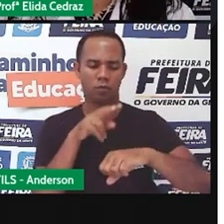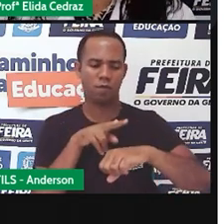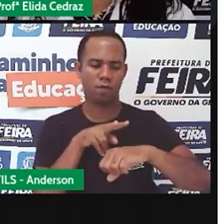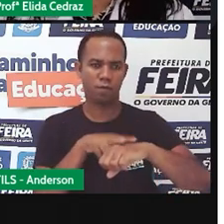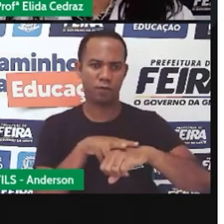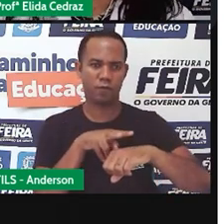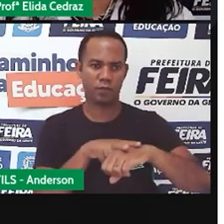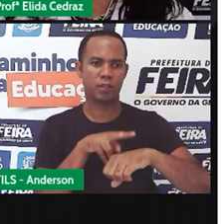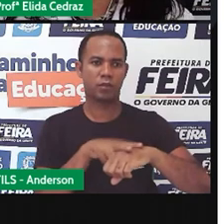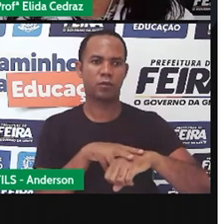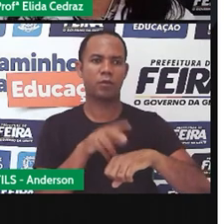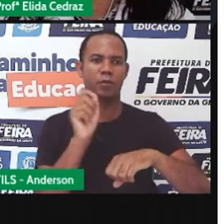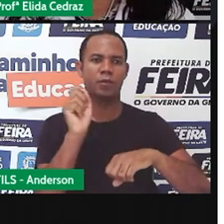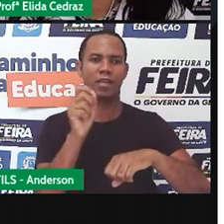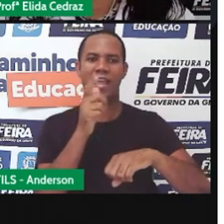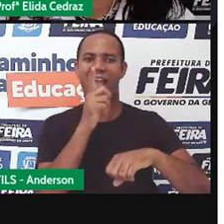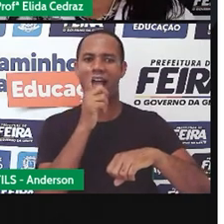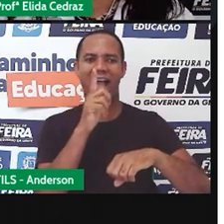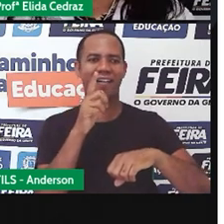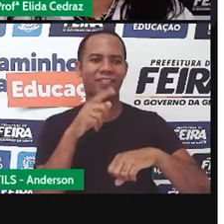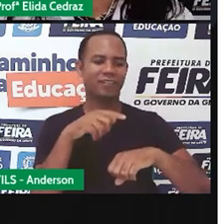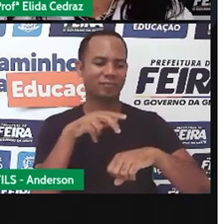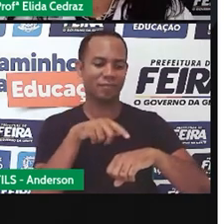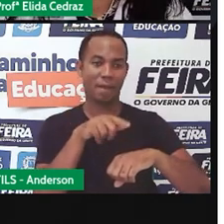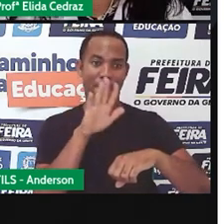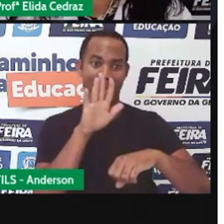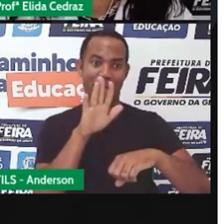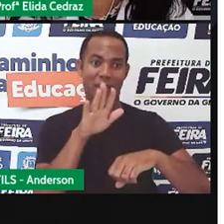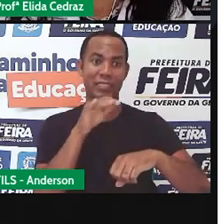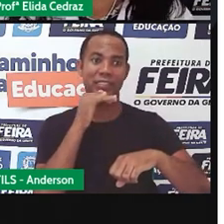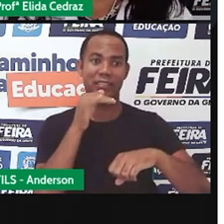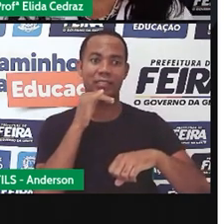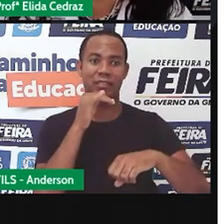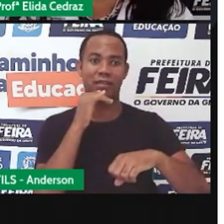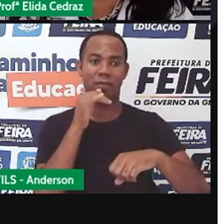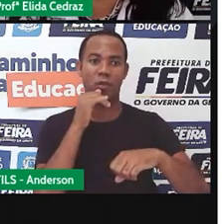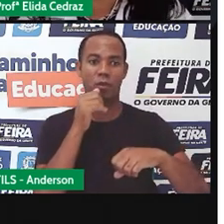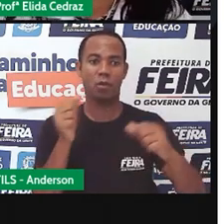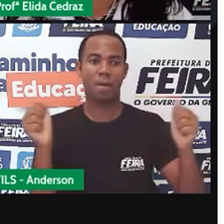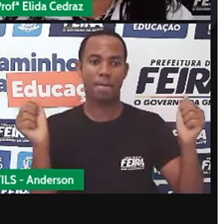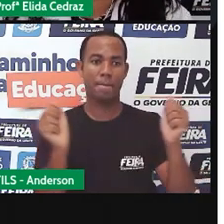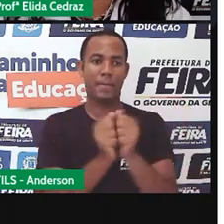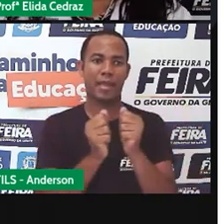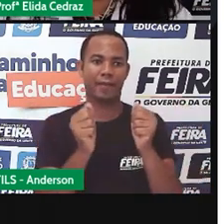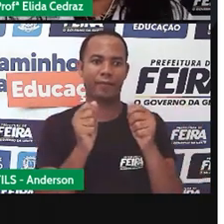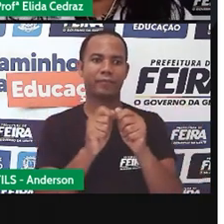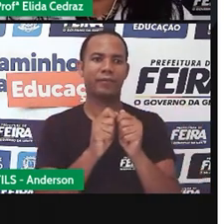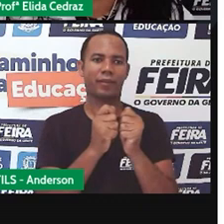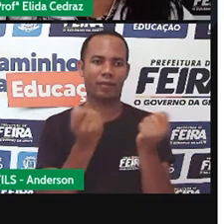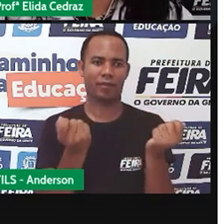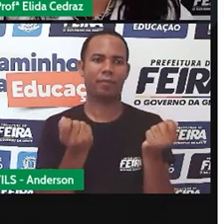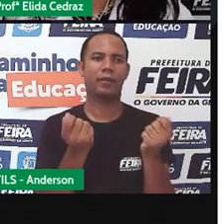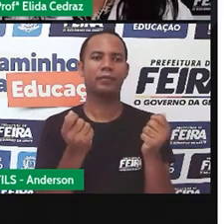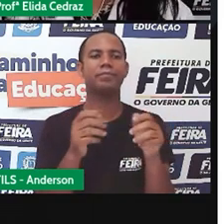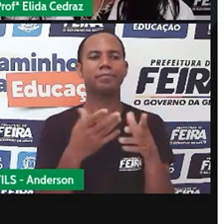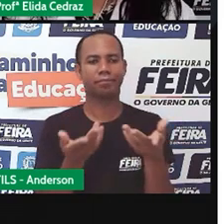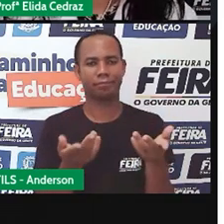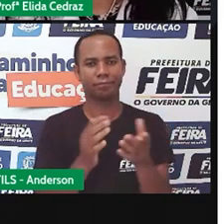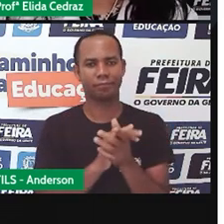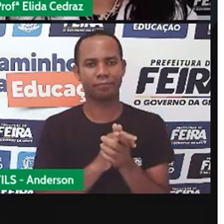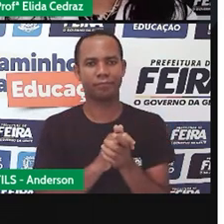resistente à água, mas ele não é resistente ao impacto com um outro objeto. Ele vai quebrar.